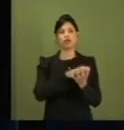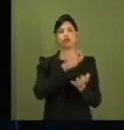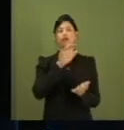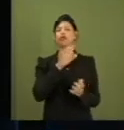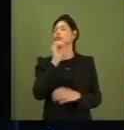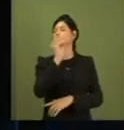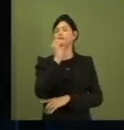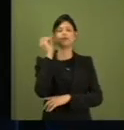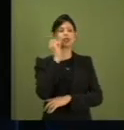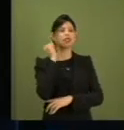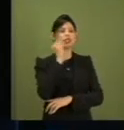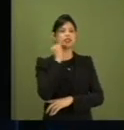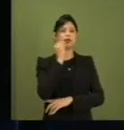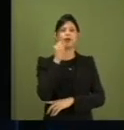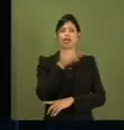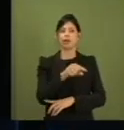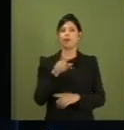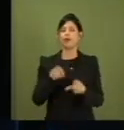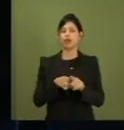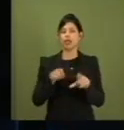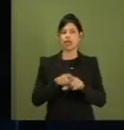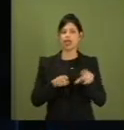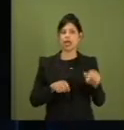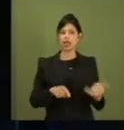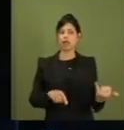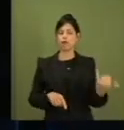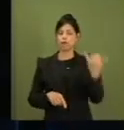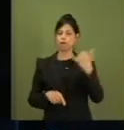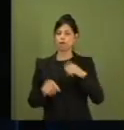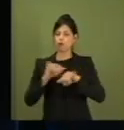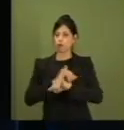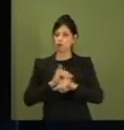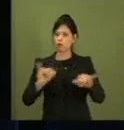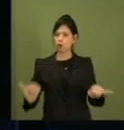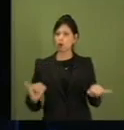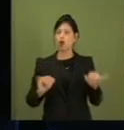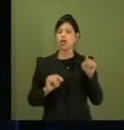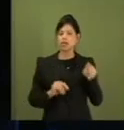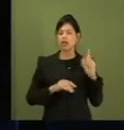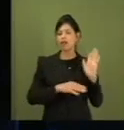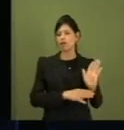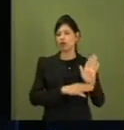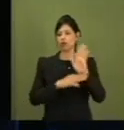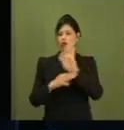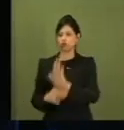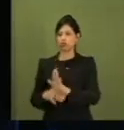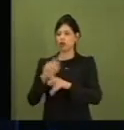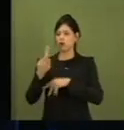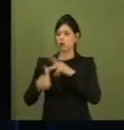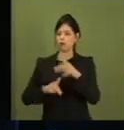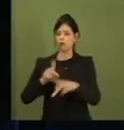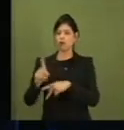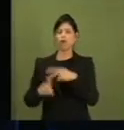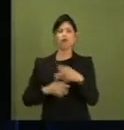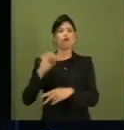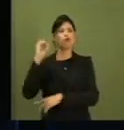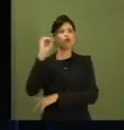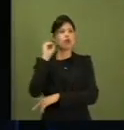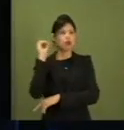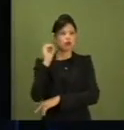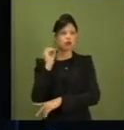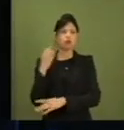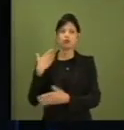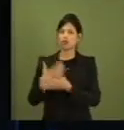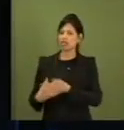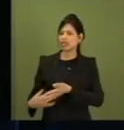não faltará no atendimento das necessidades do povo gaúcho, seja pequeno e médio empresário, sejam